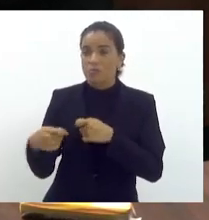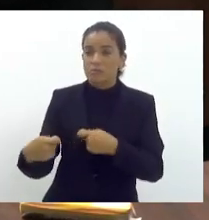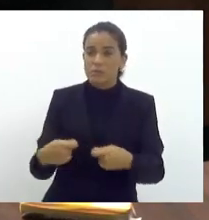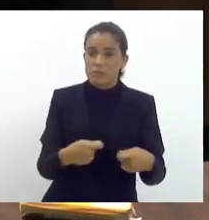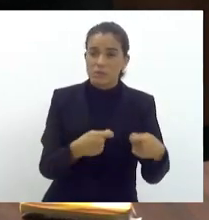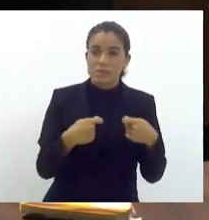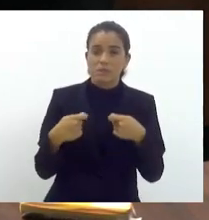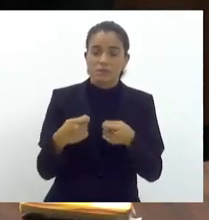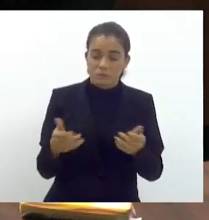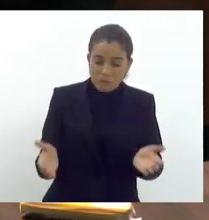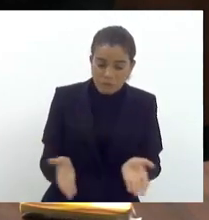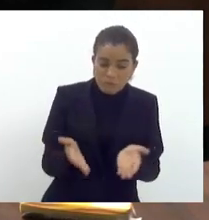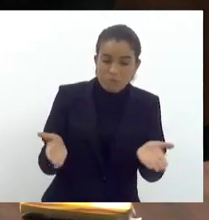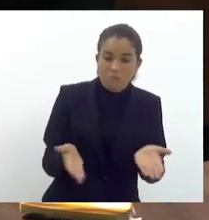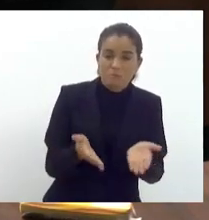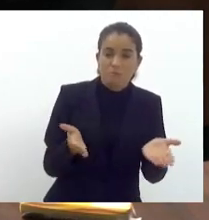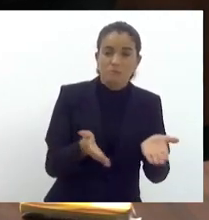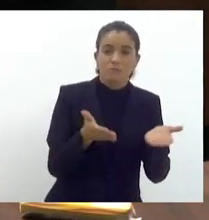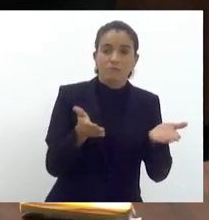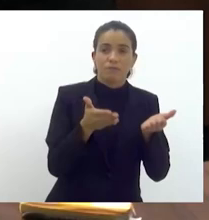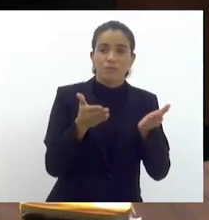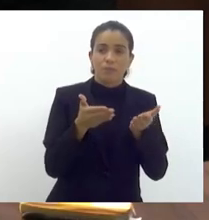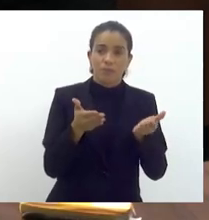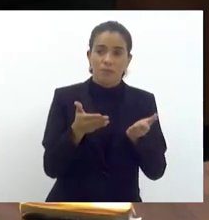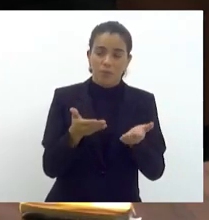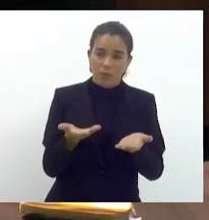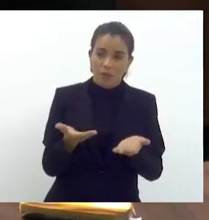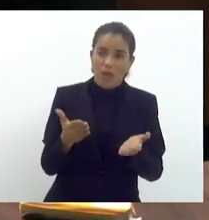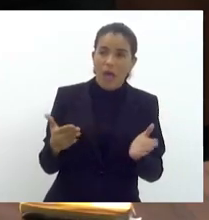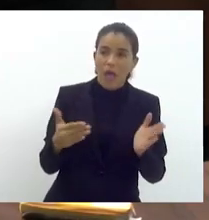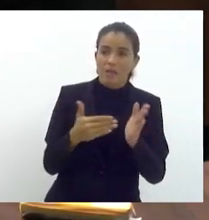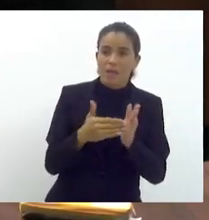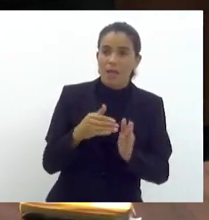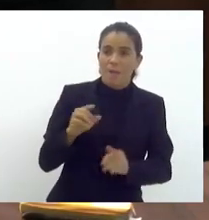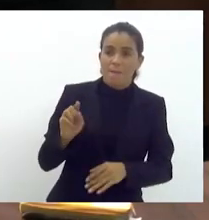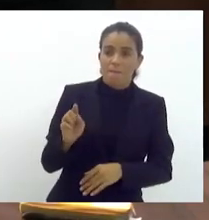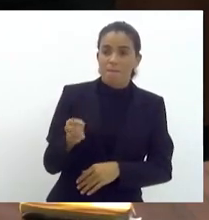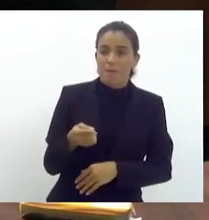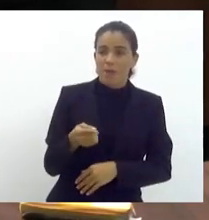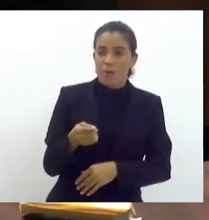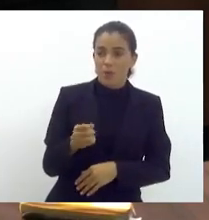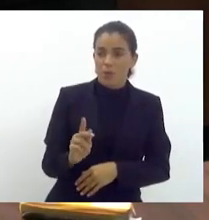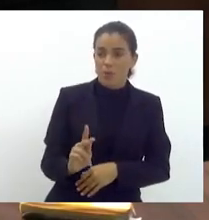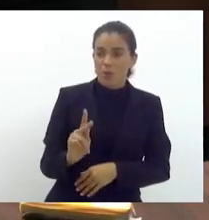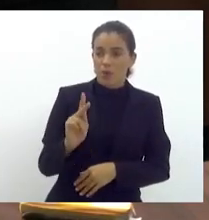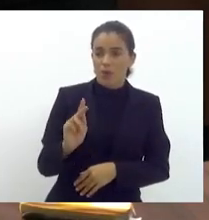desse incentivo no seu consumo de até mil quilowatts